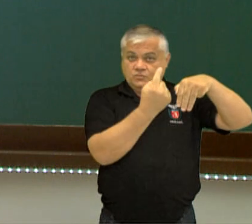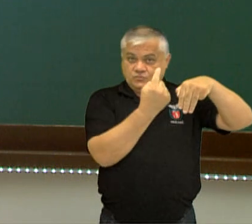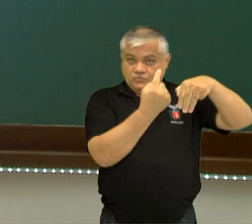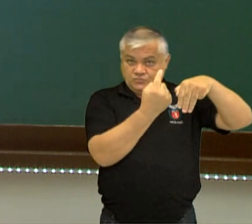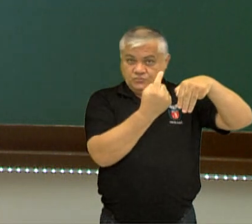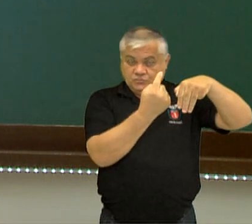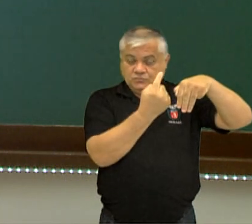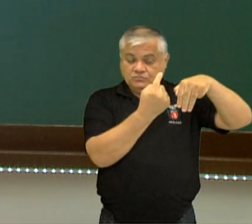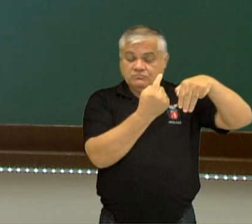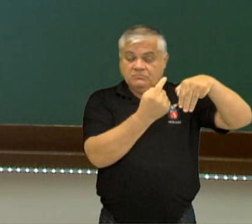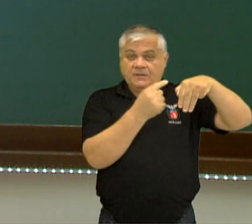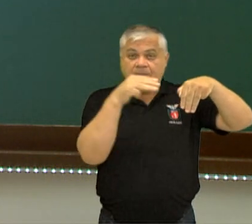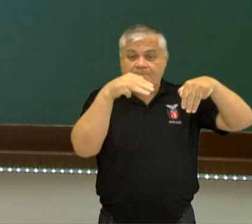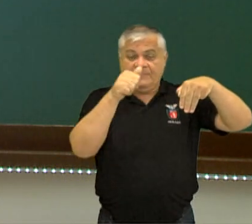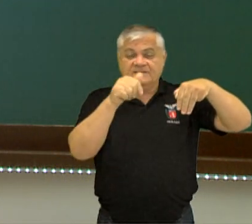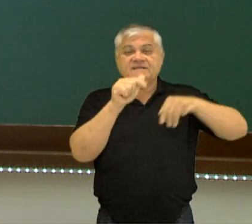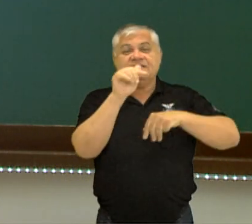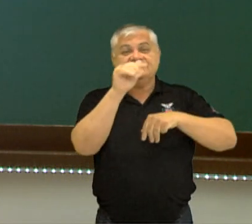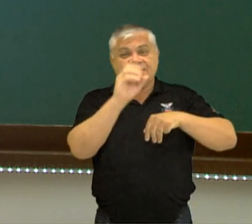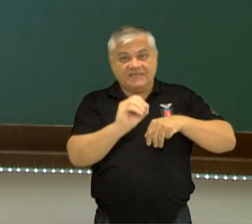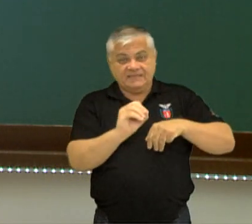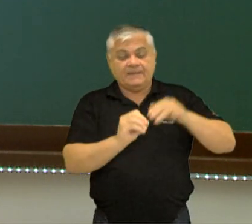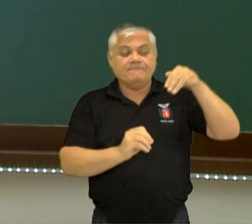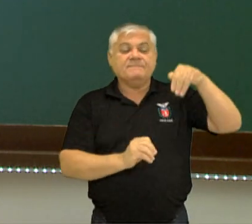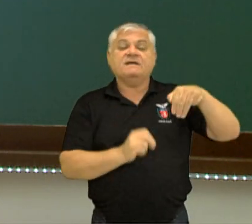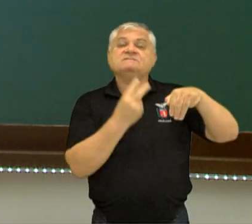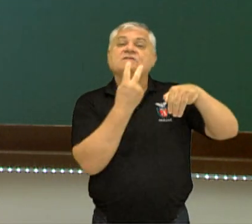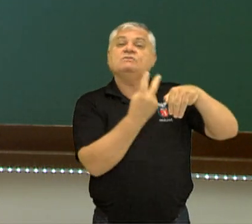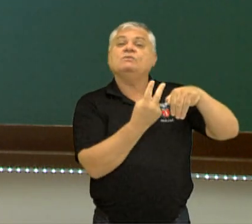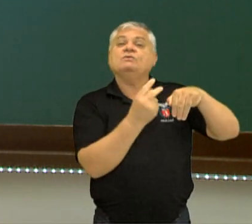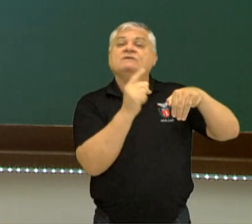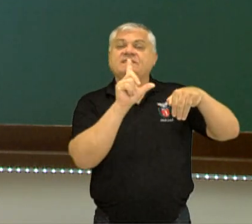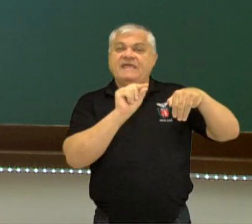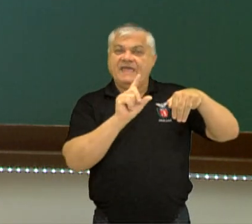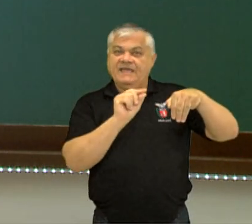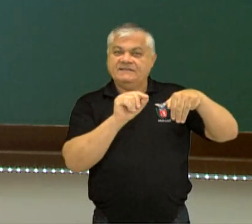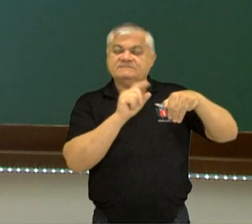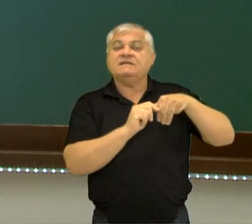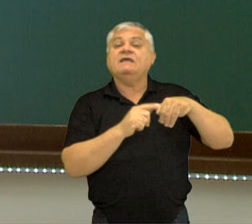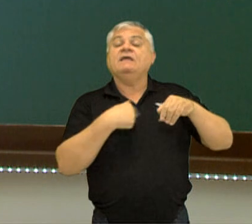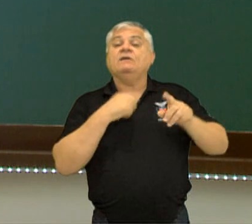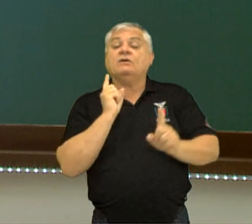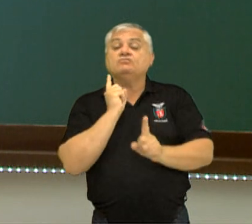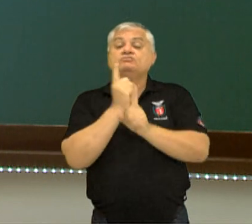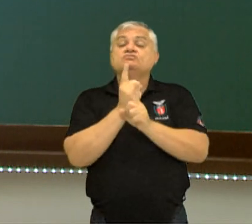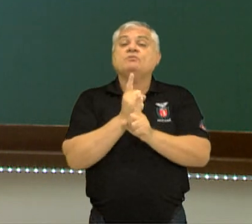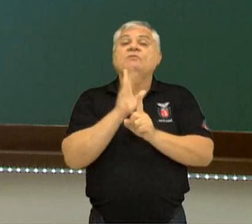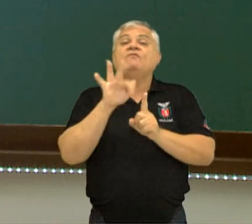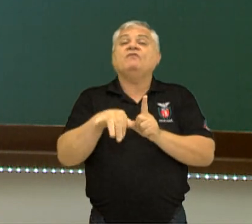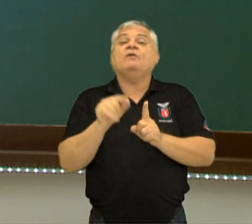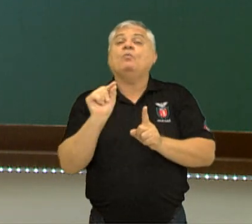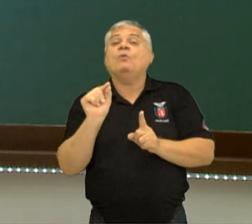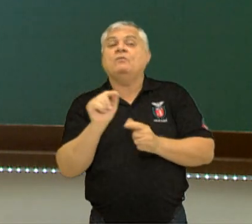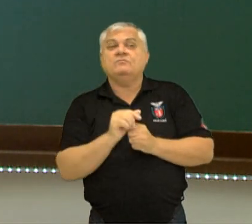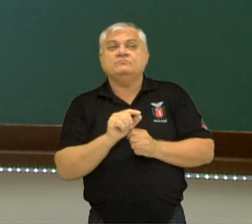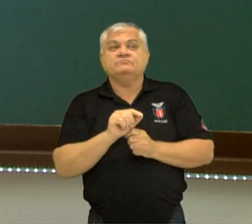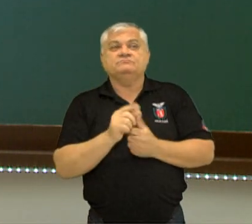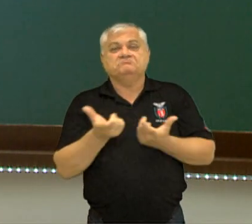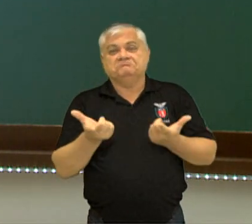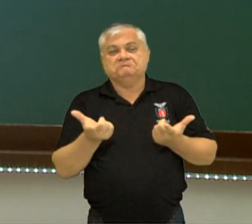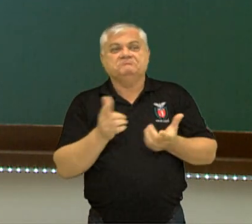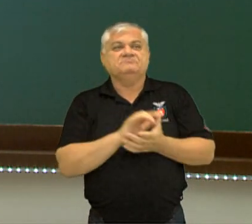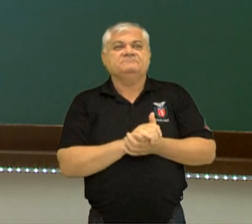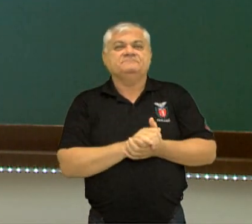1 inicial, que é 70, e a temperatura da massa 2, que é 10. E eu quero a temperatura final dessa mistura. Então vamos